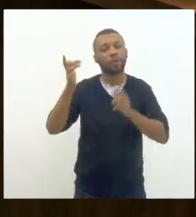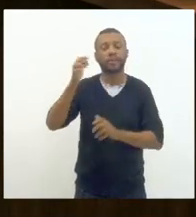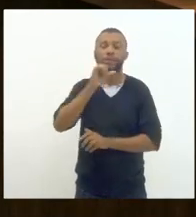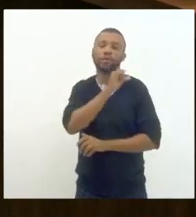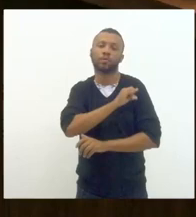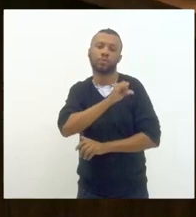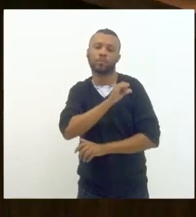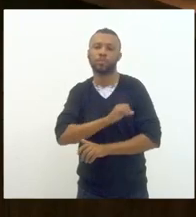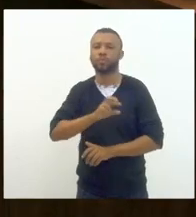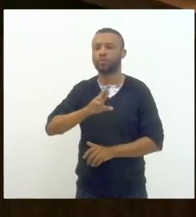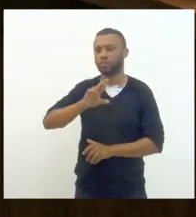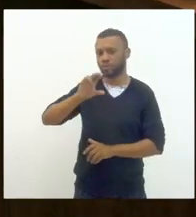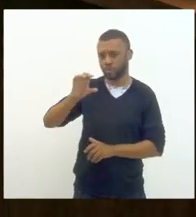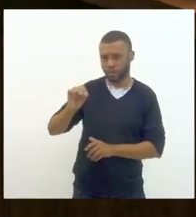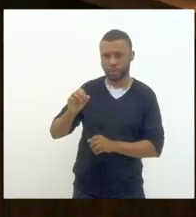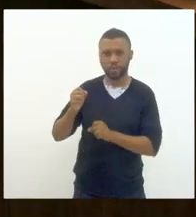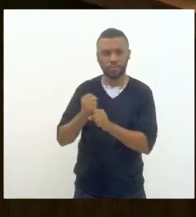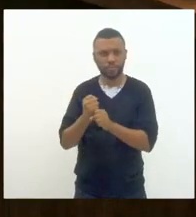Rio de Janeiro,